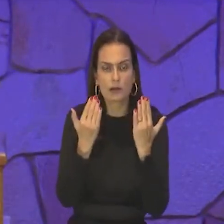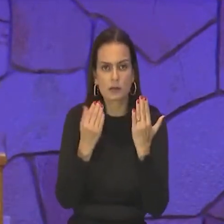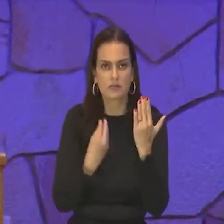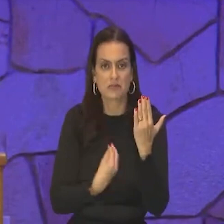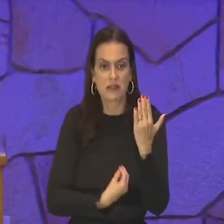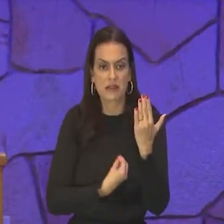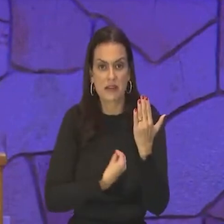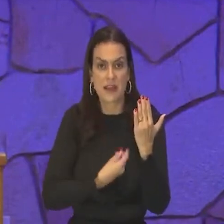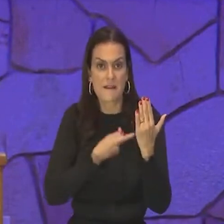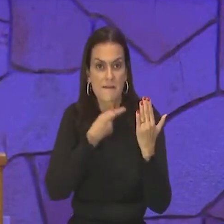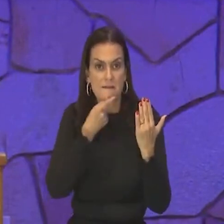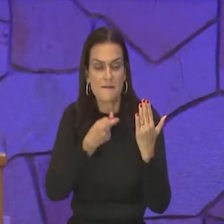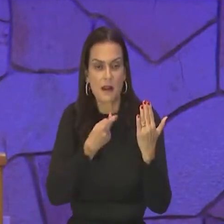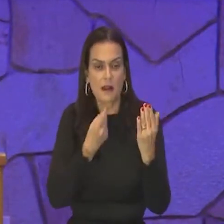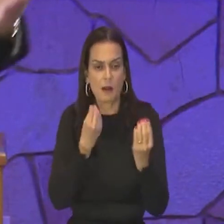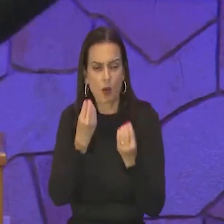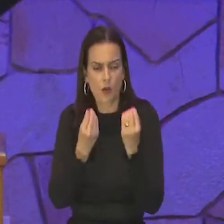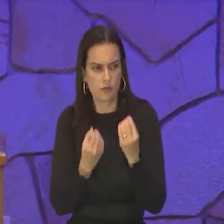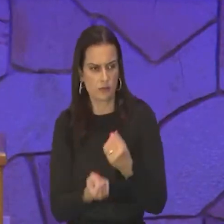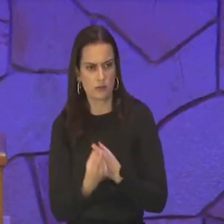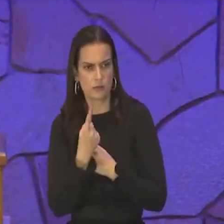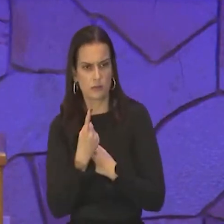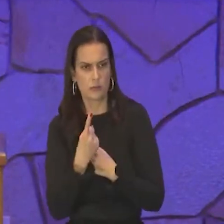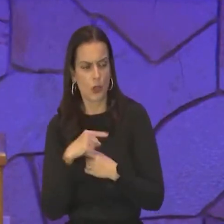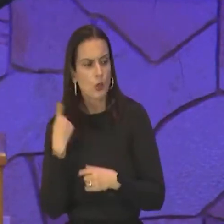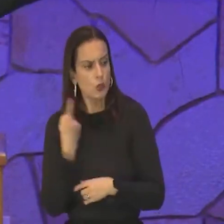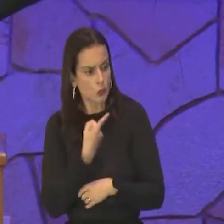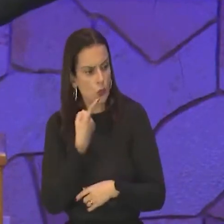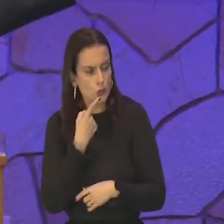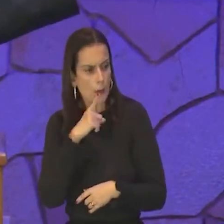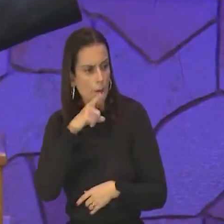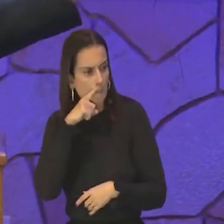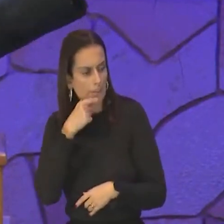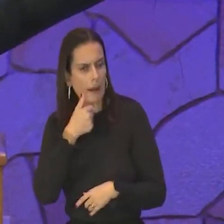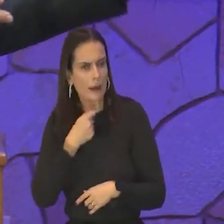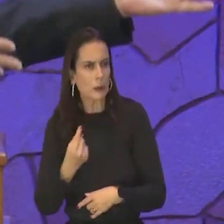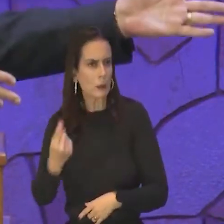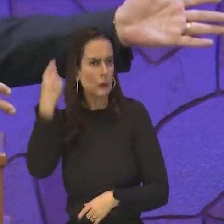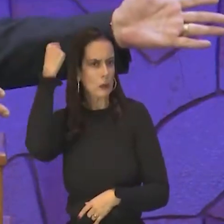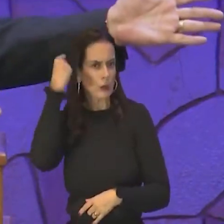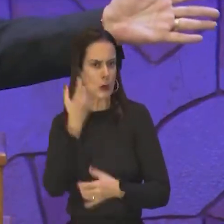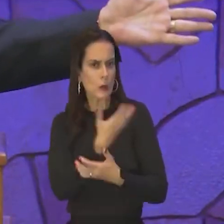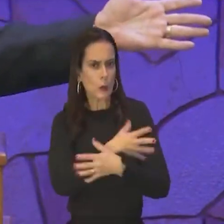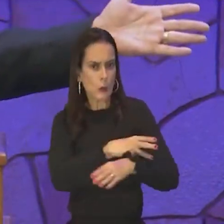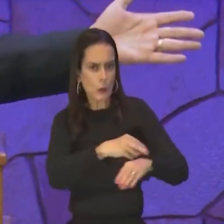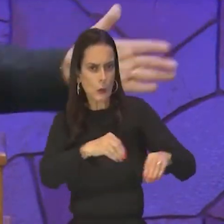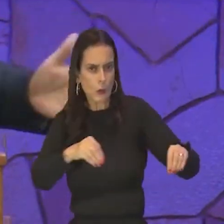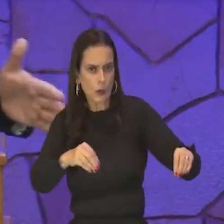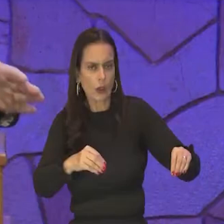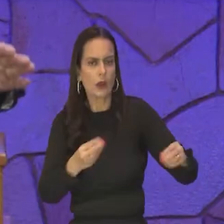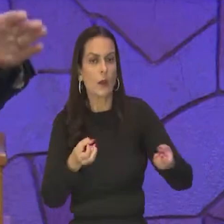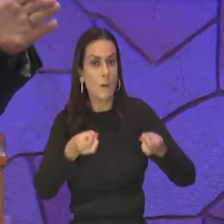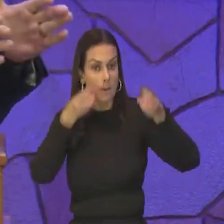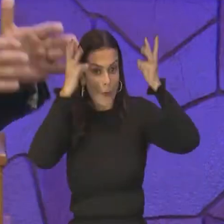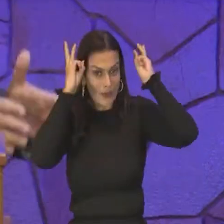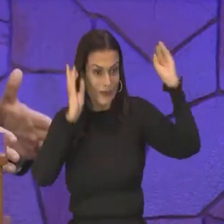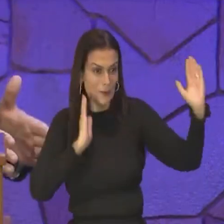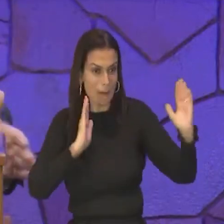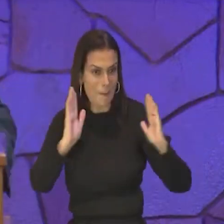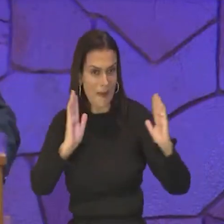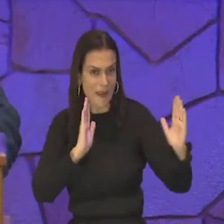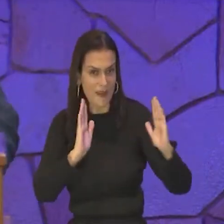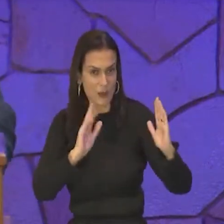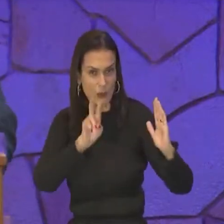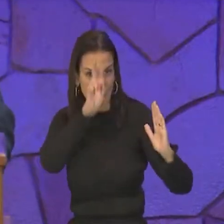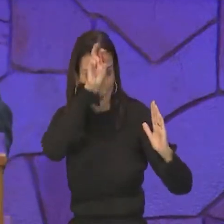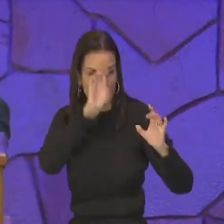pessoas perguntam, ora, nossos pais comeram o pão lá no deserto, na época de Moisés, quando eles saíram do Egito,